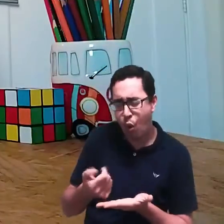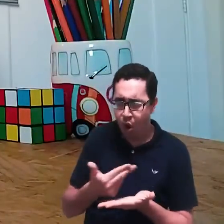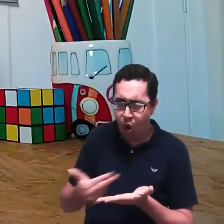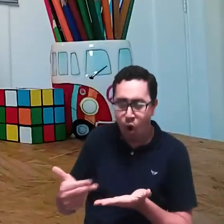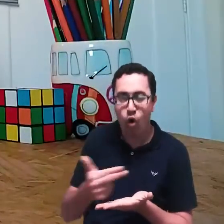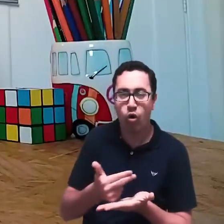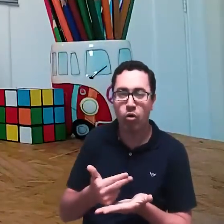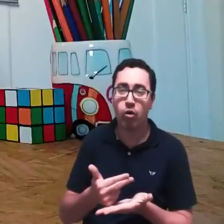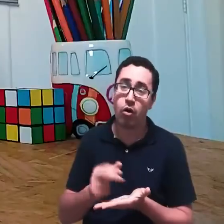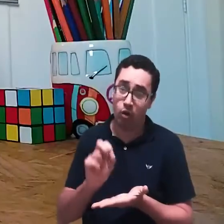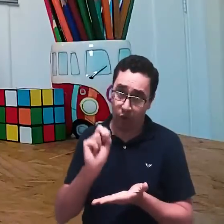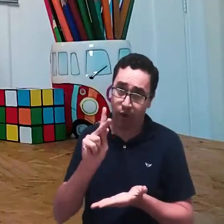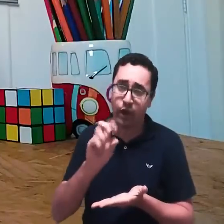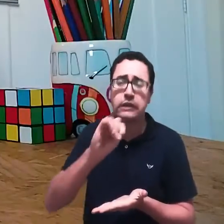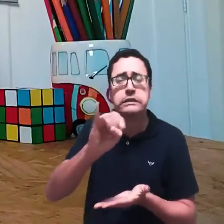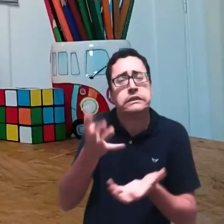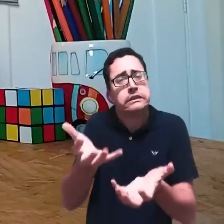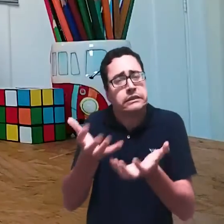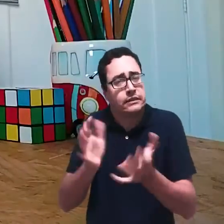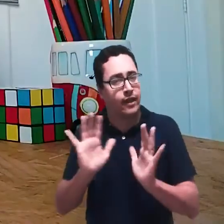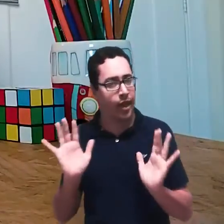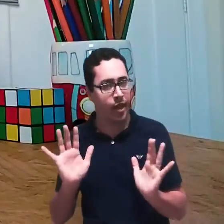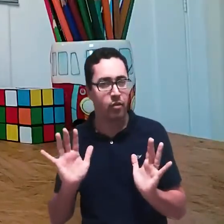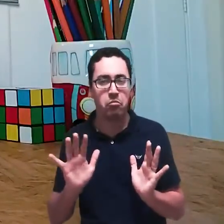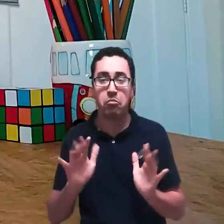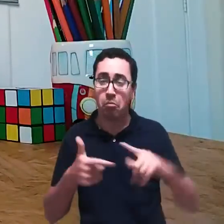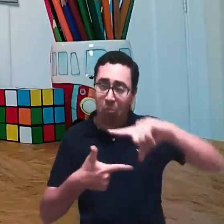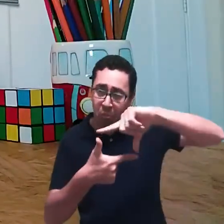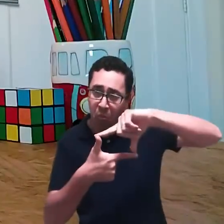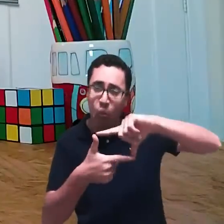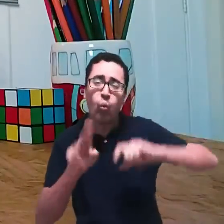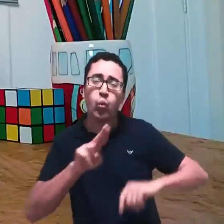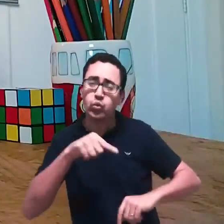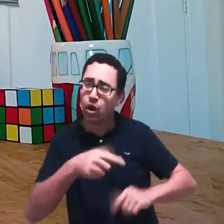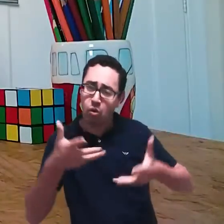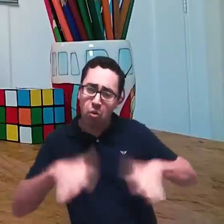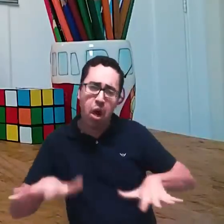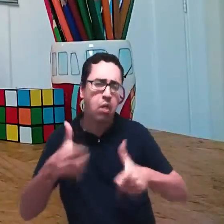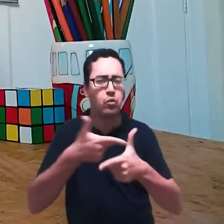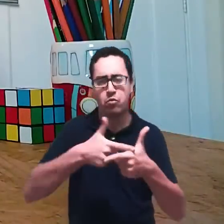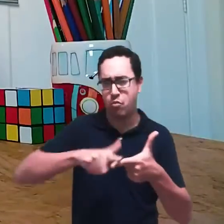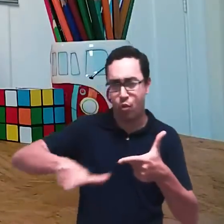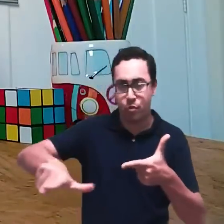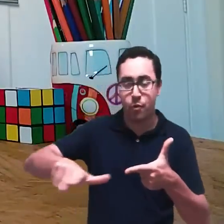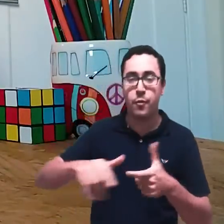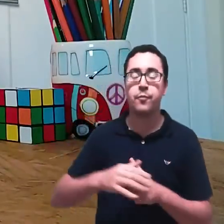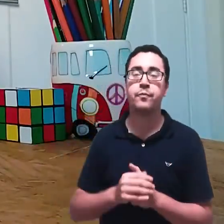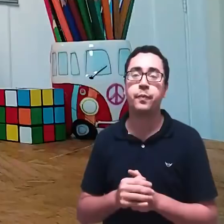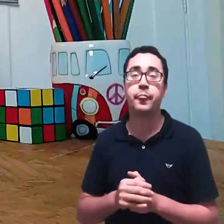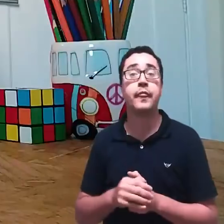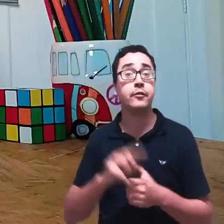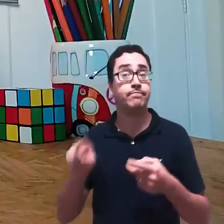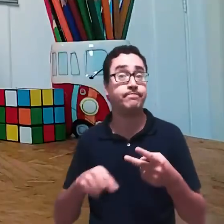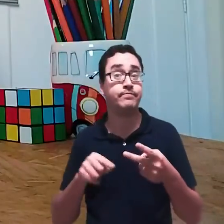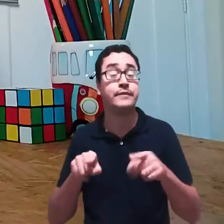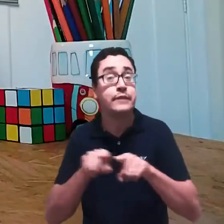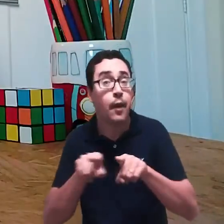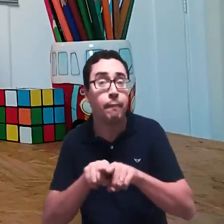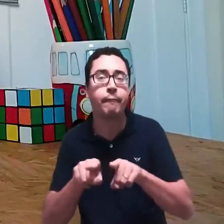bom? E mais uma proposta, que é a seguinte. Um desenho de